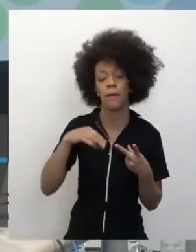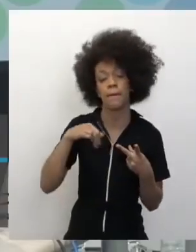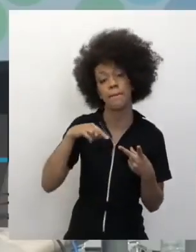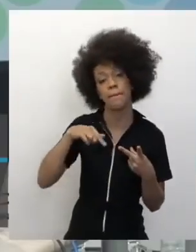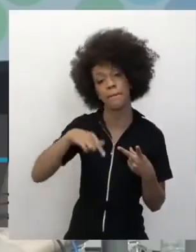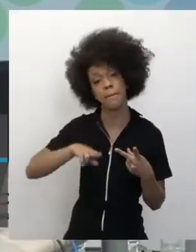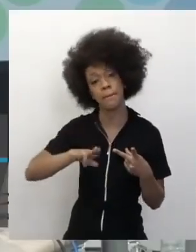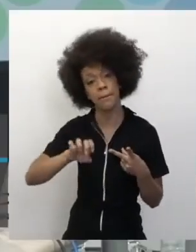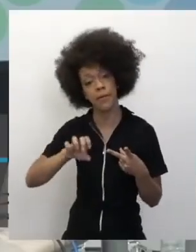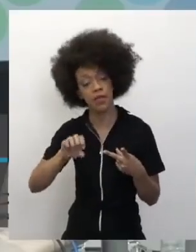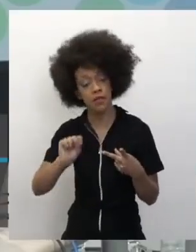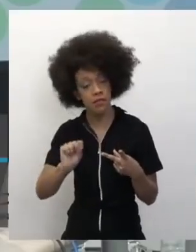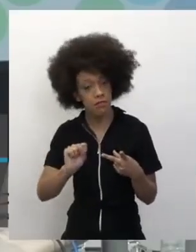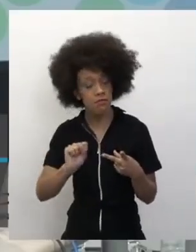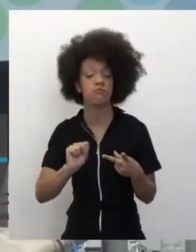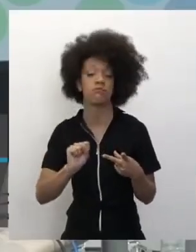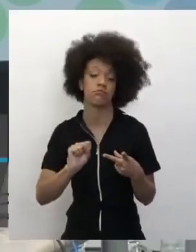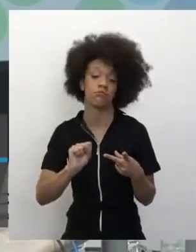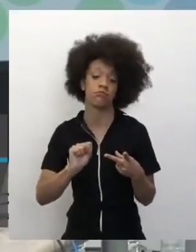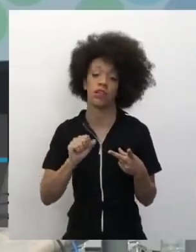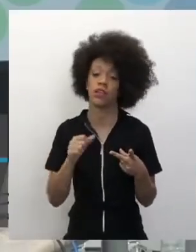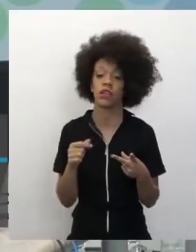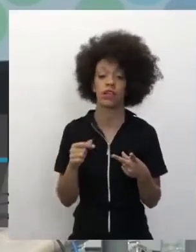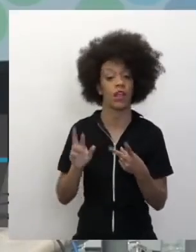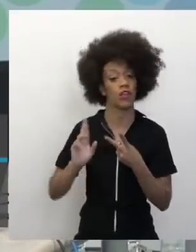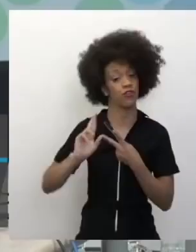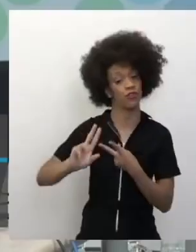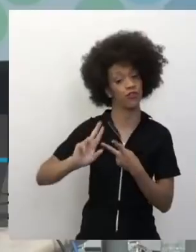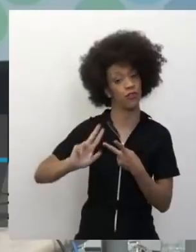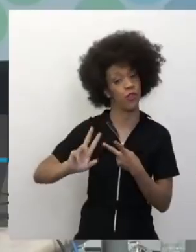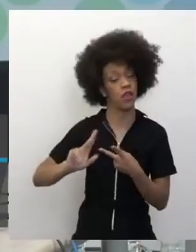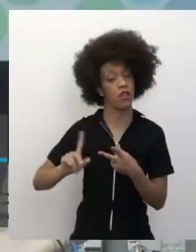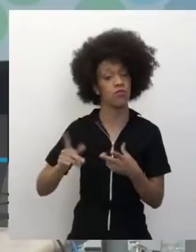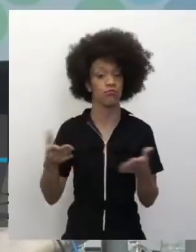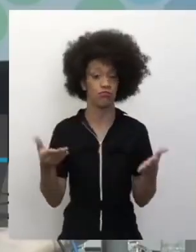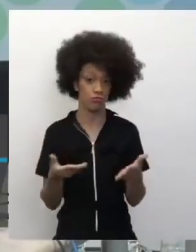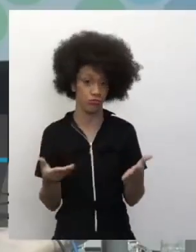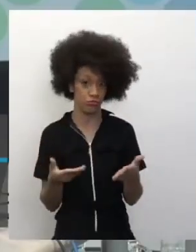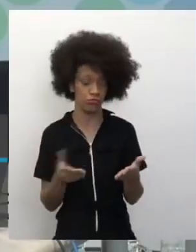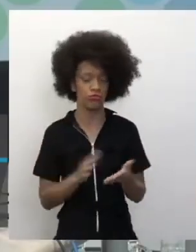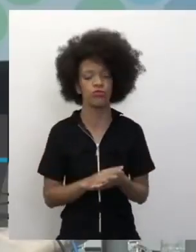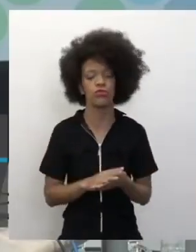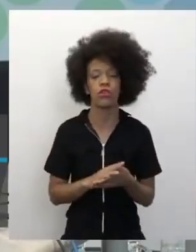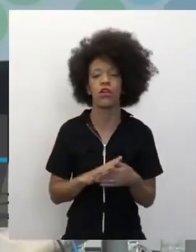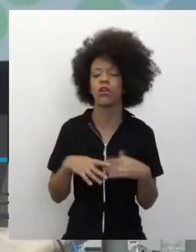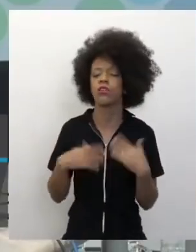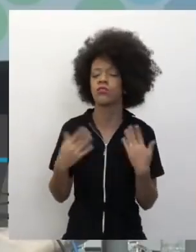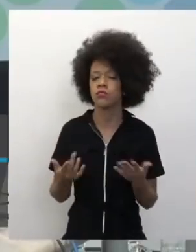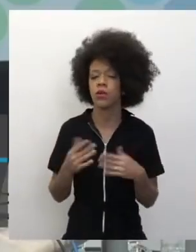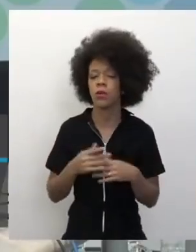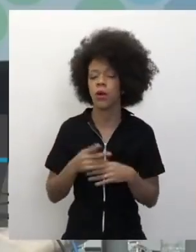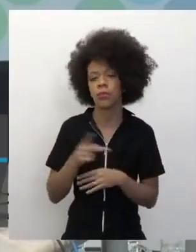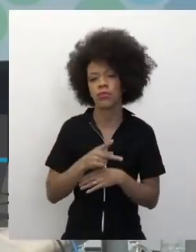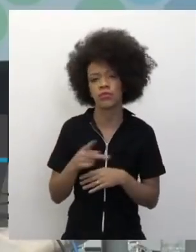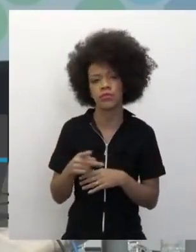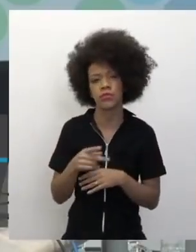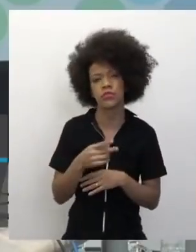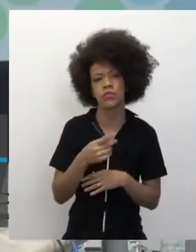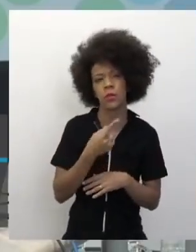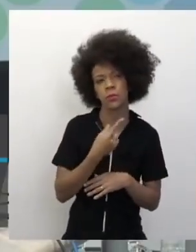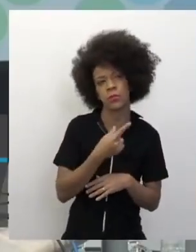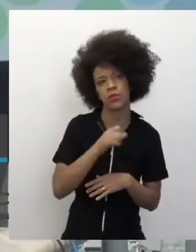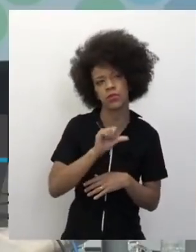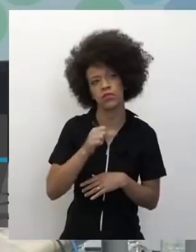níqueis, né? Que não são dessa nossa época aí, né? Então, quando alguma pro que pontuou aí 70,